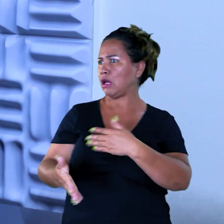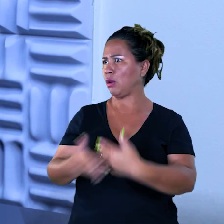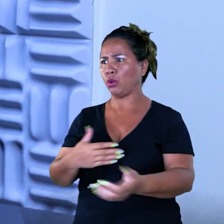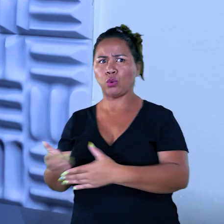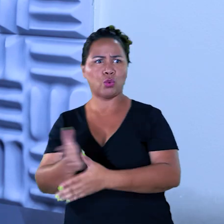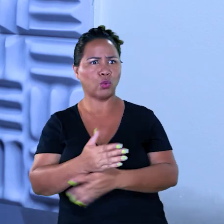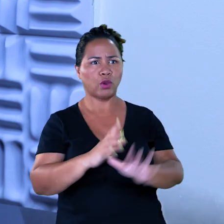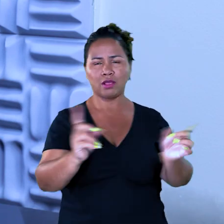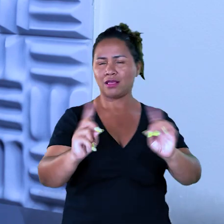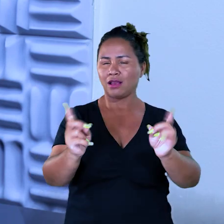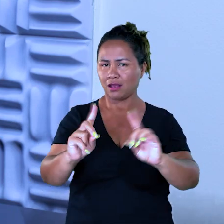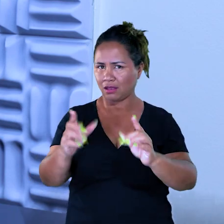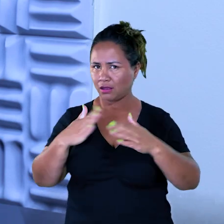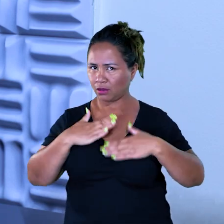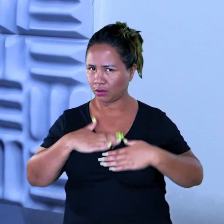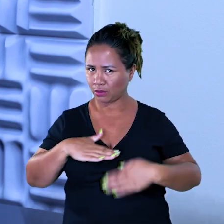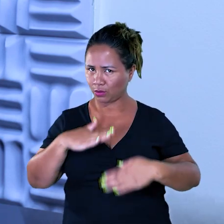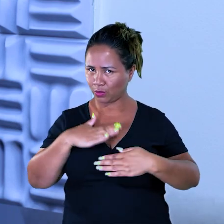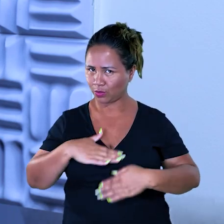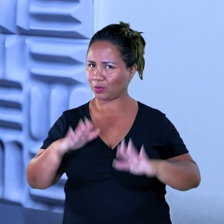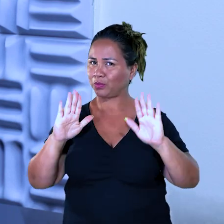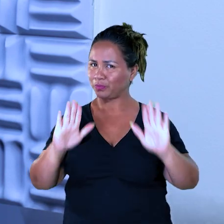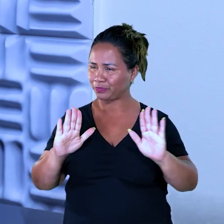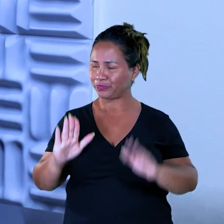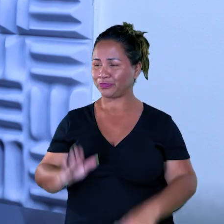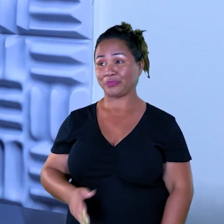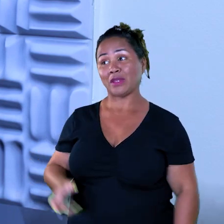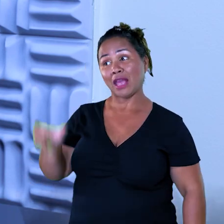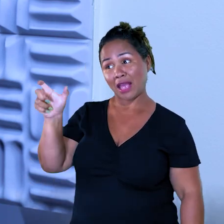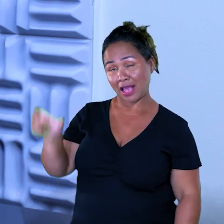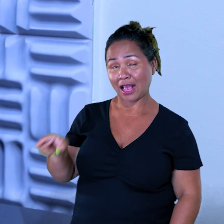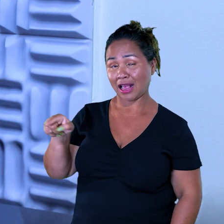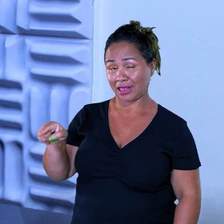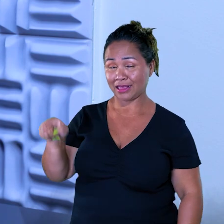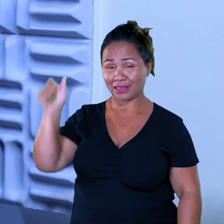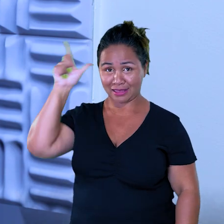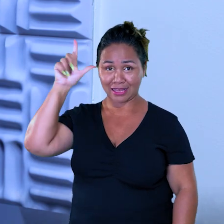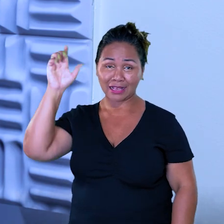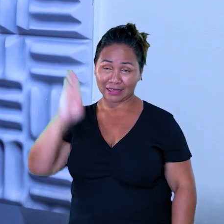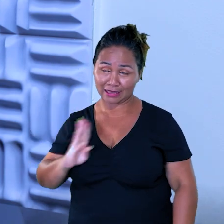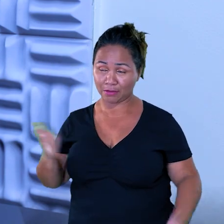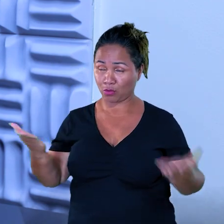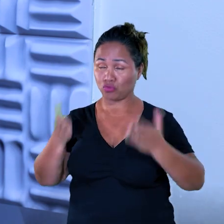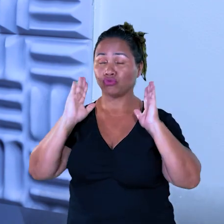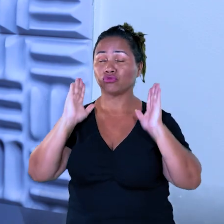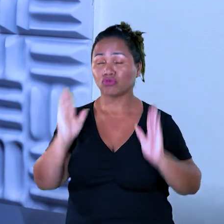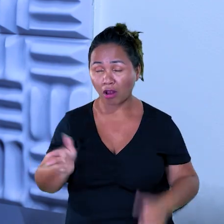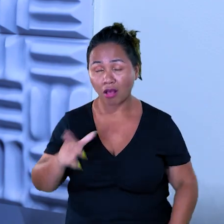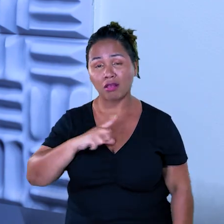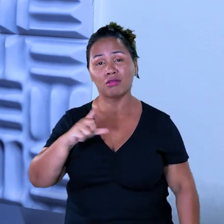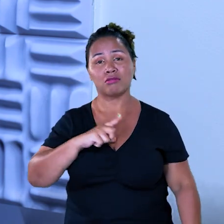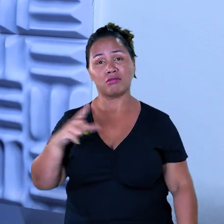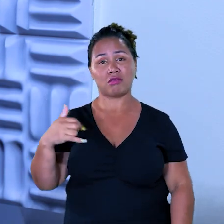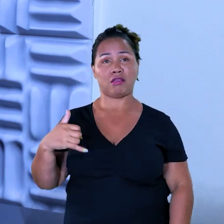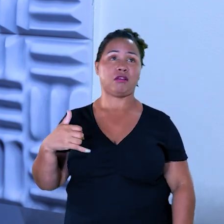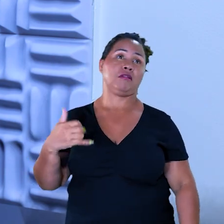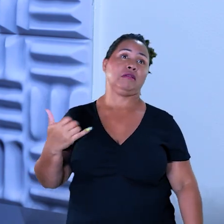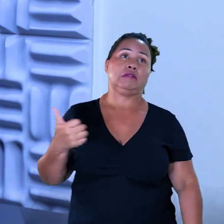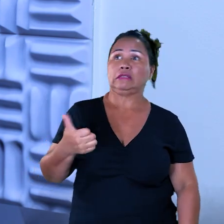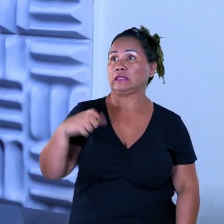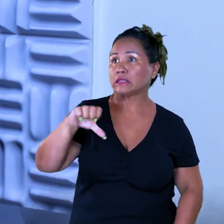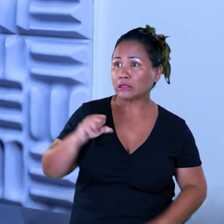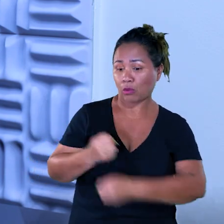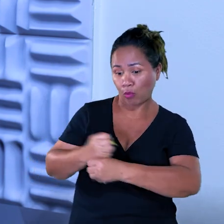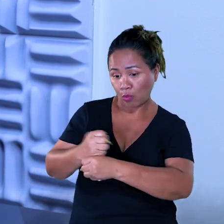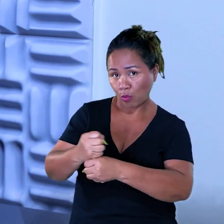isso 19 anos, é muito diferente de Sim, hoje. com Hoje vocês certeza. têm todo Exatamente. preparo,